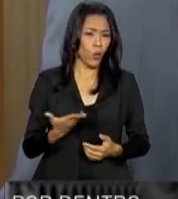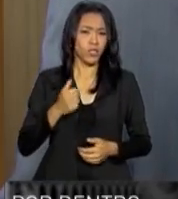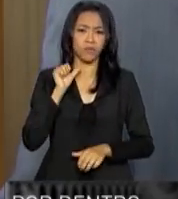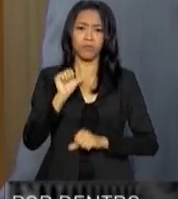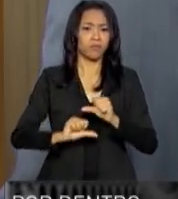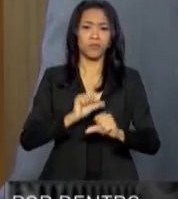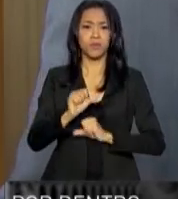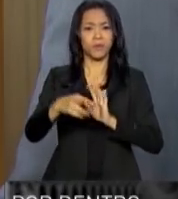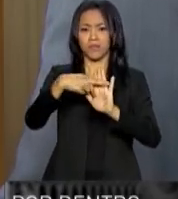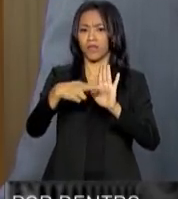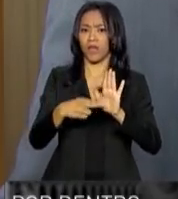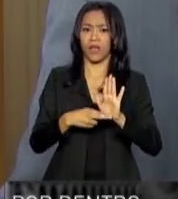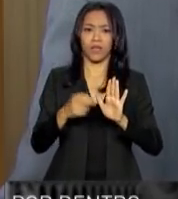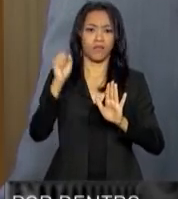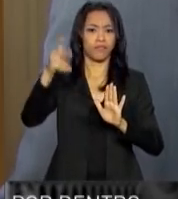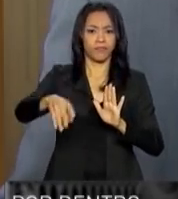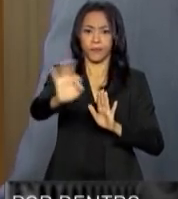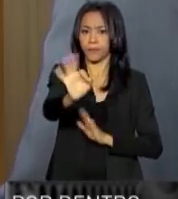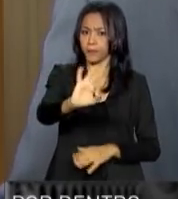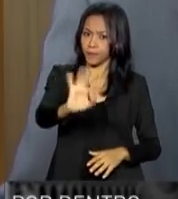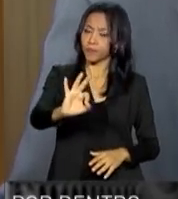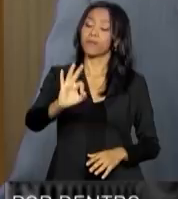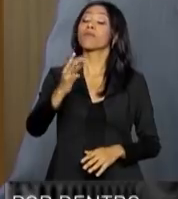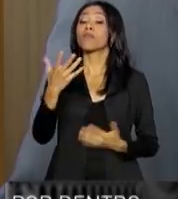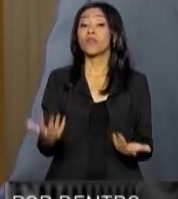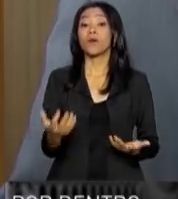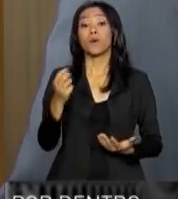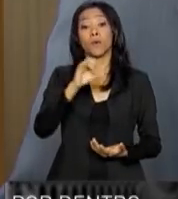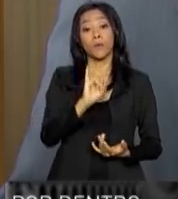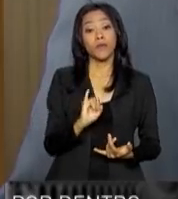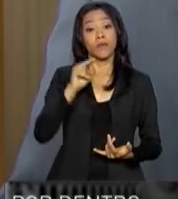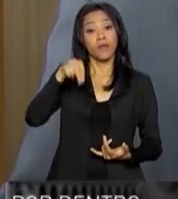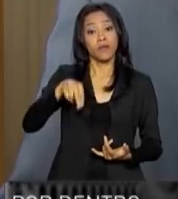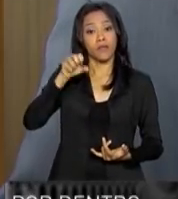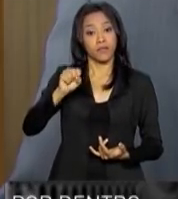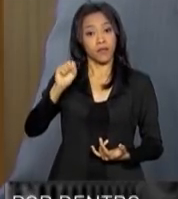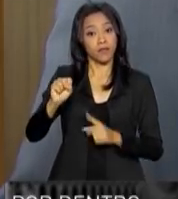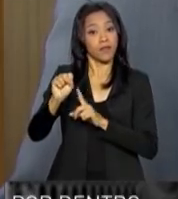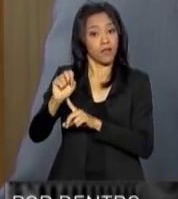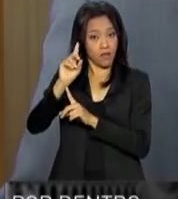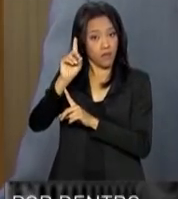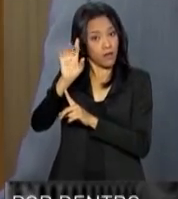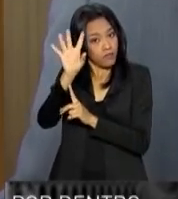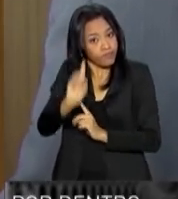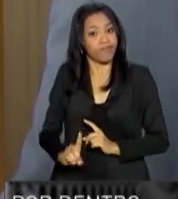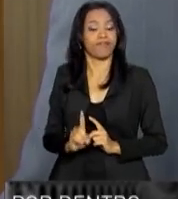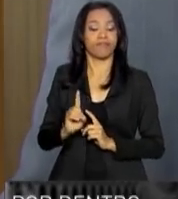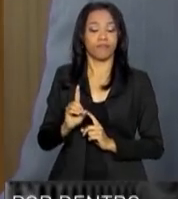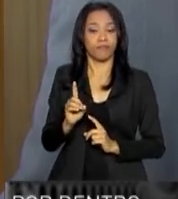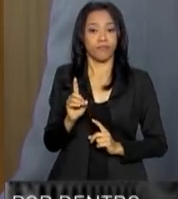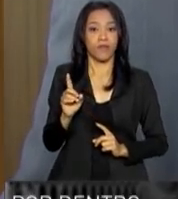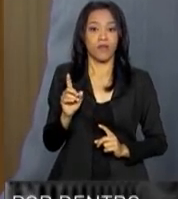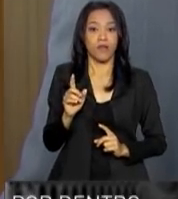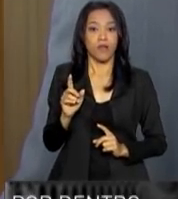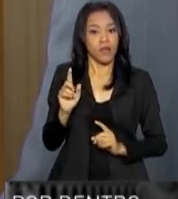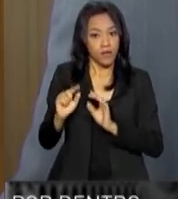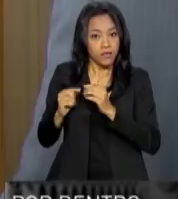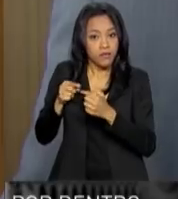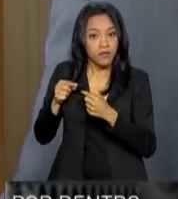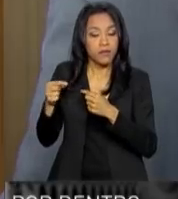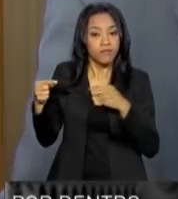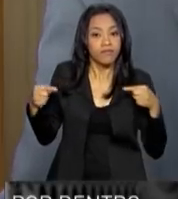eo como a gente fala o inss é o operador do direito então nós não trabalhamos assim se há uma